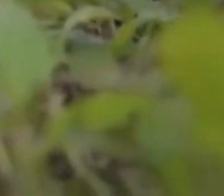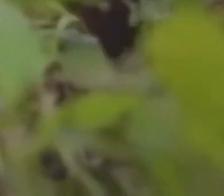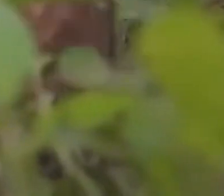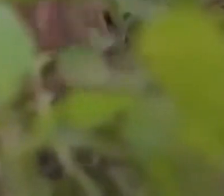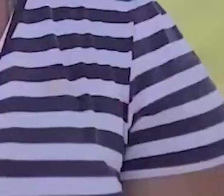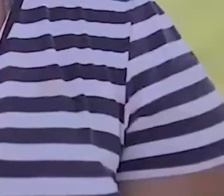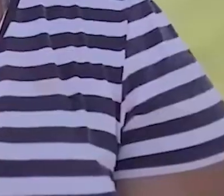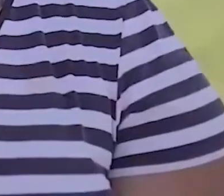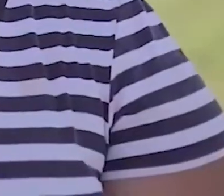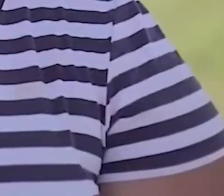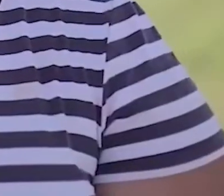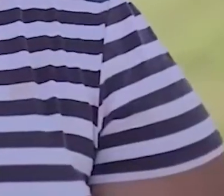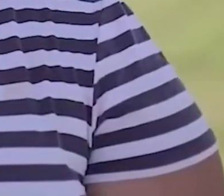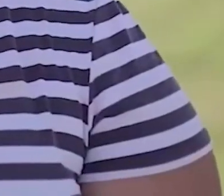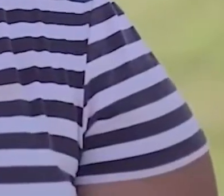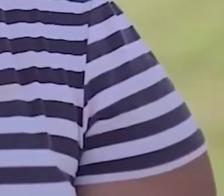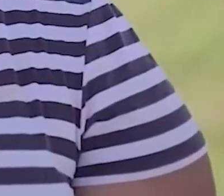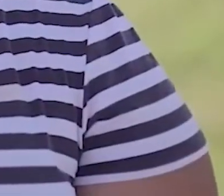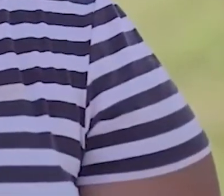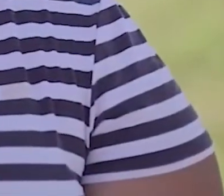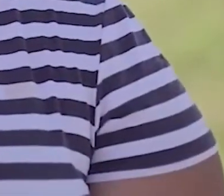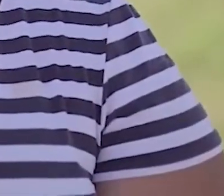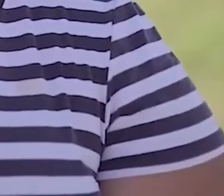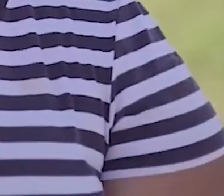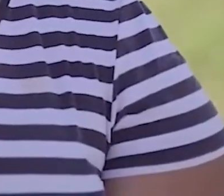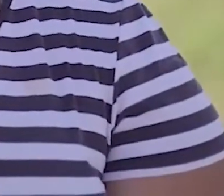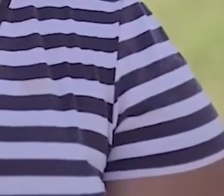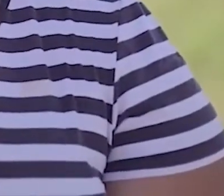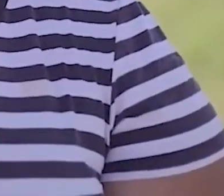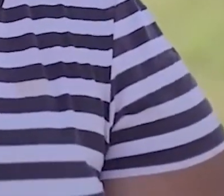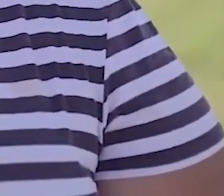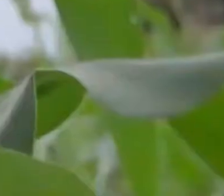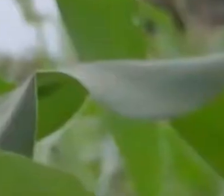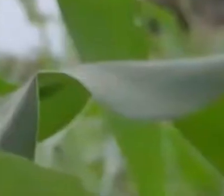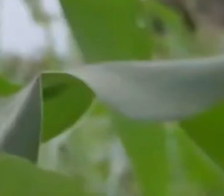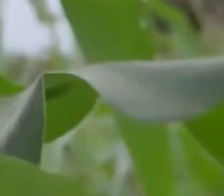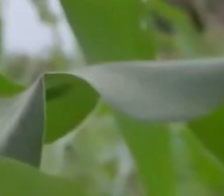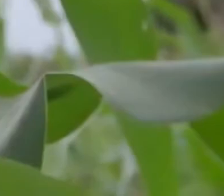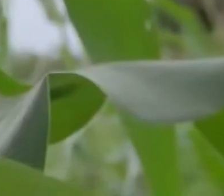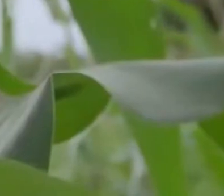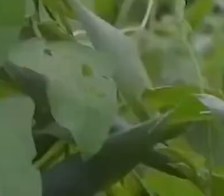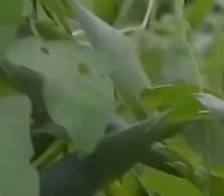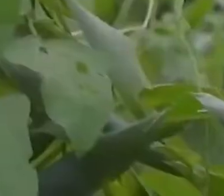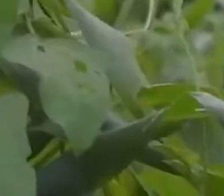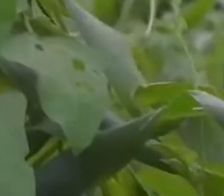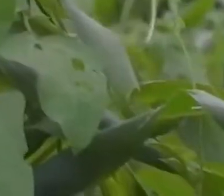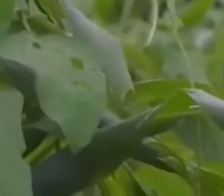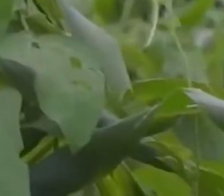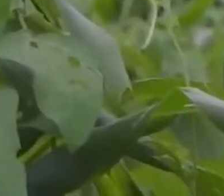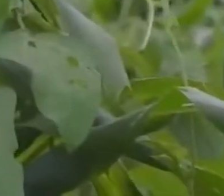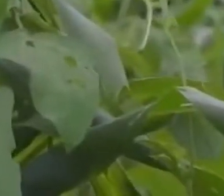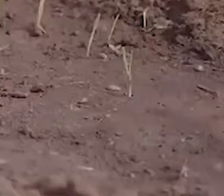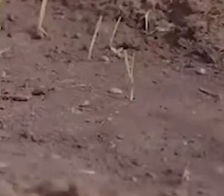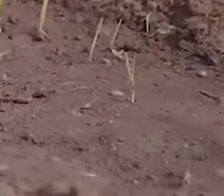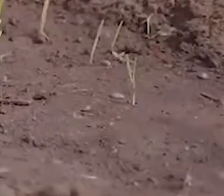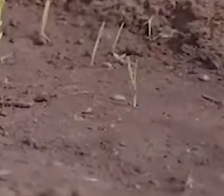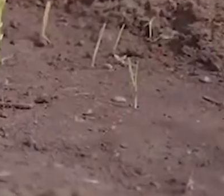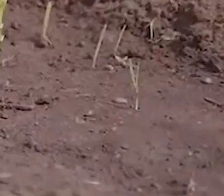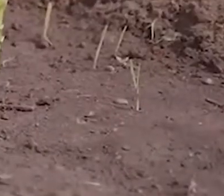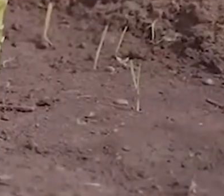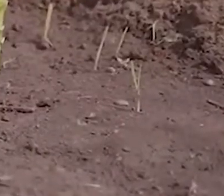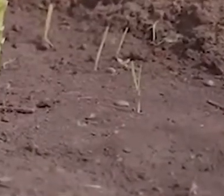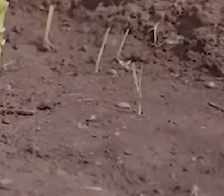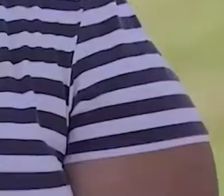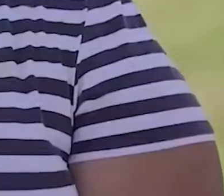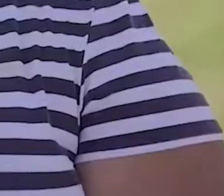A proposta do Banco do Brasil, ela ajuda no sentido de financiar a gente mesmo, de agregar valor, principalmente